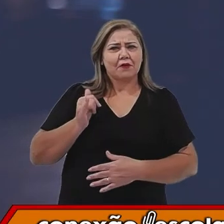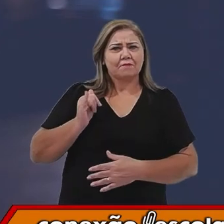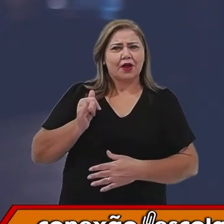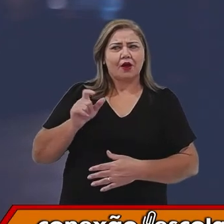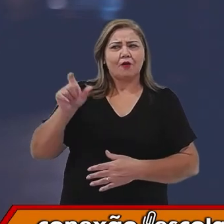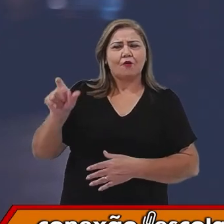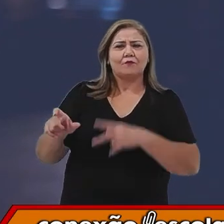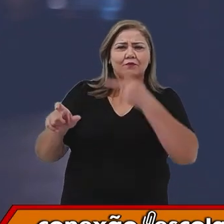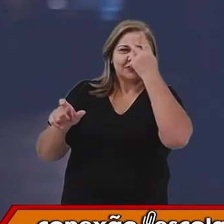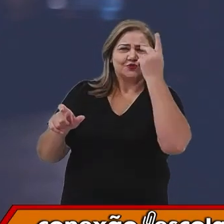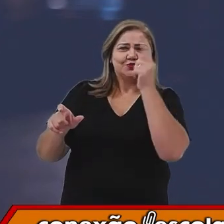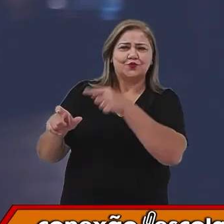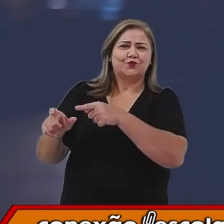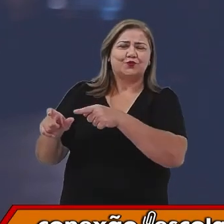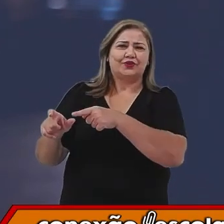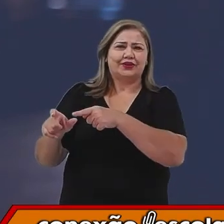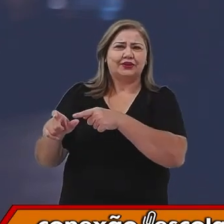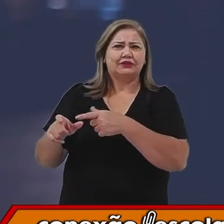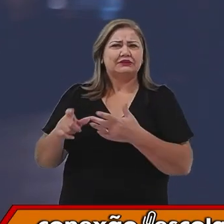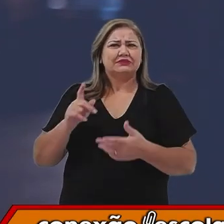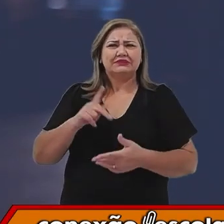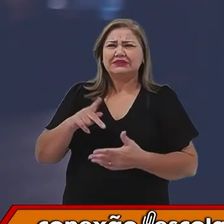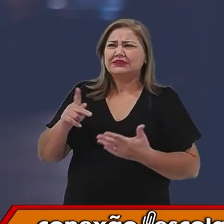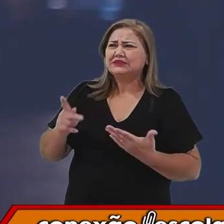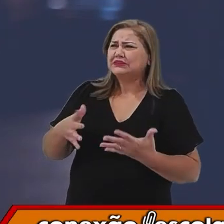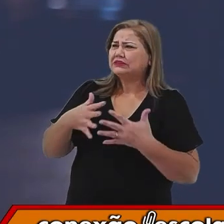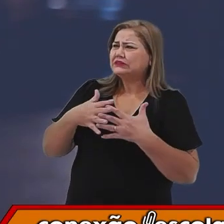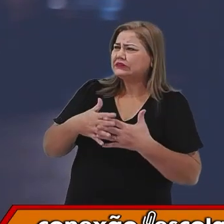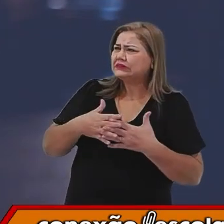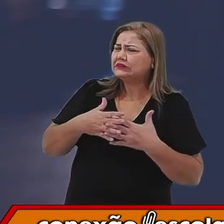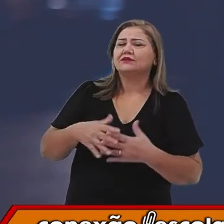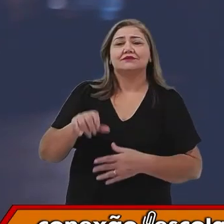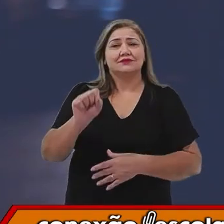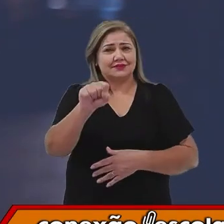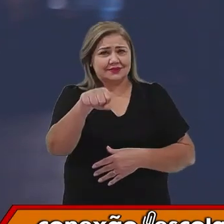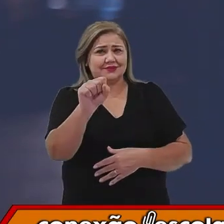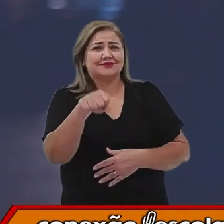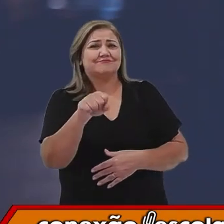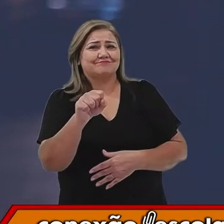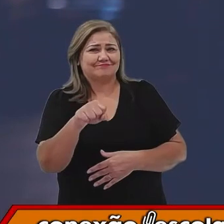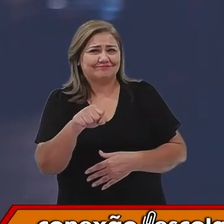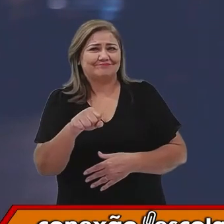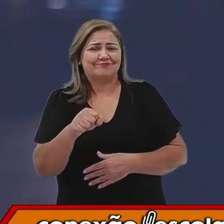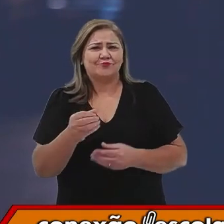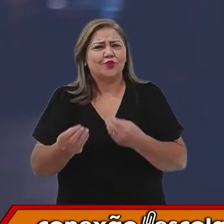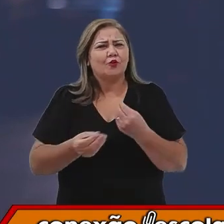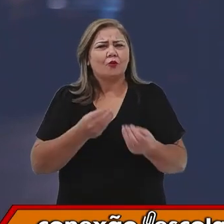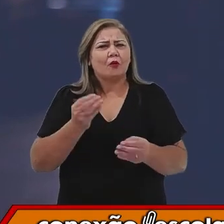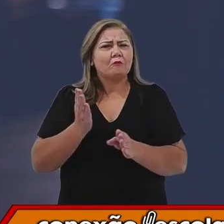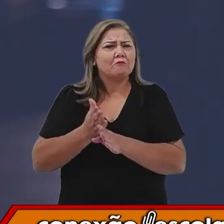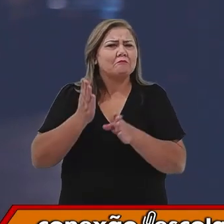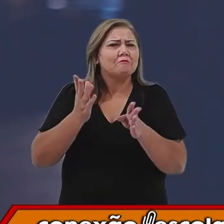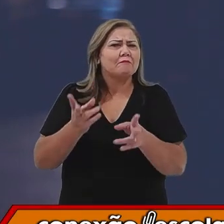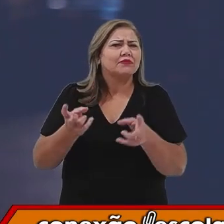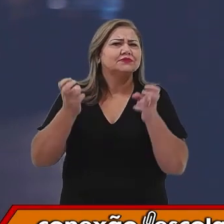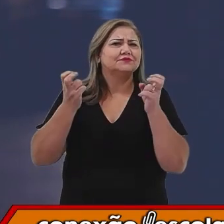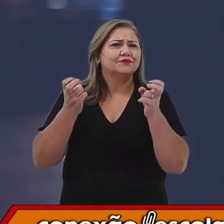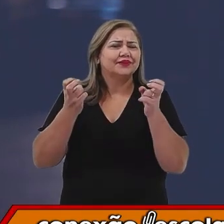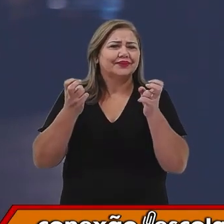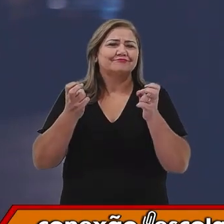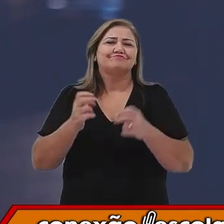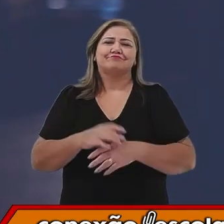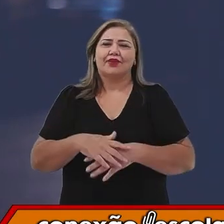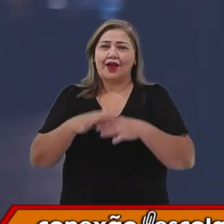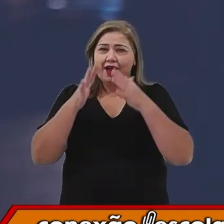própria personagem. Professor, então esse é mais complexo? Sim. Como você vai identificar?